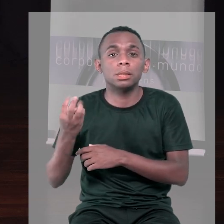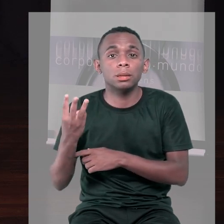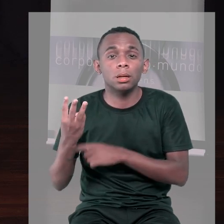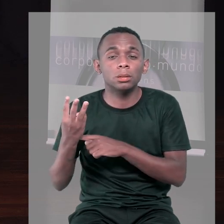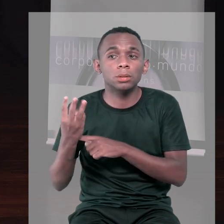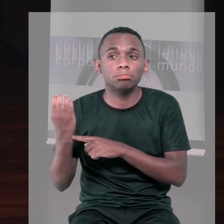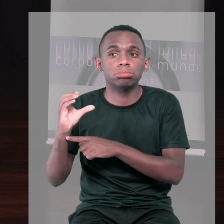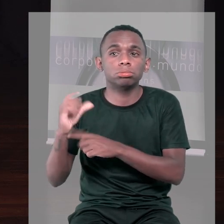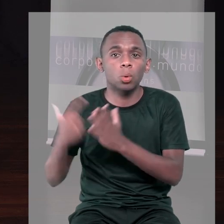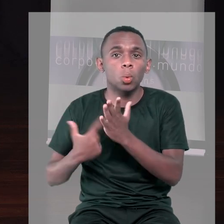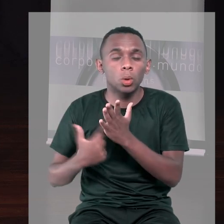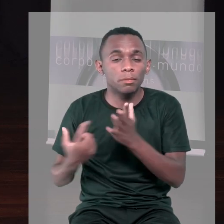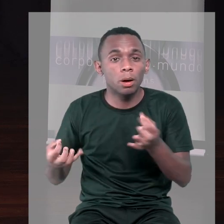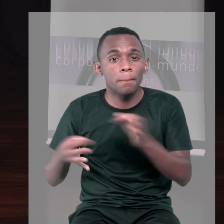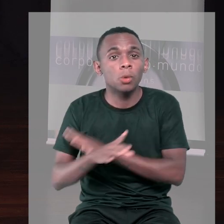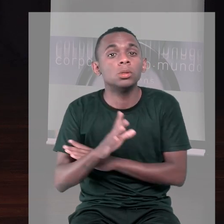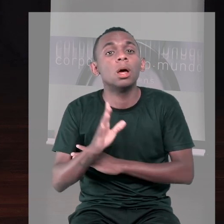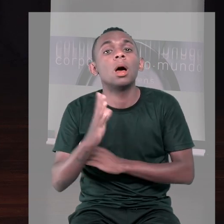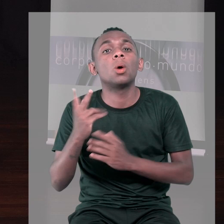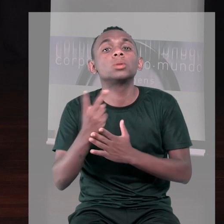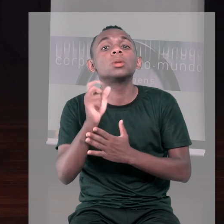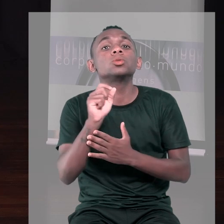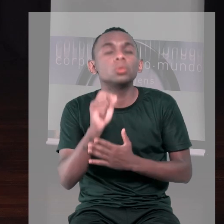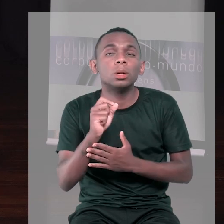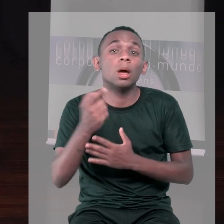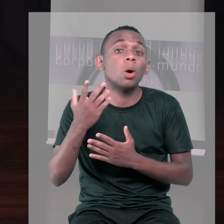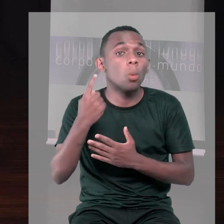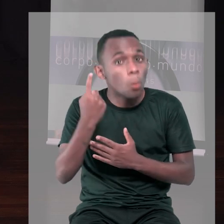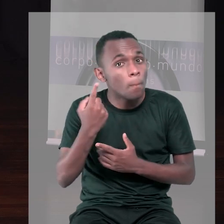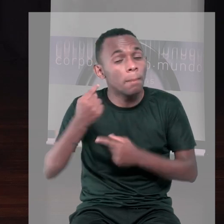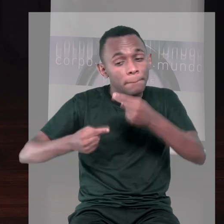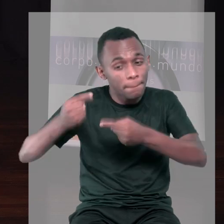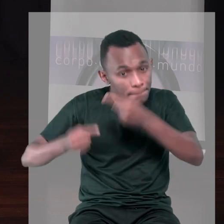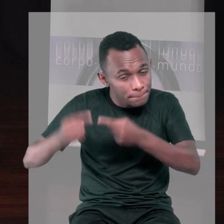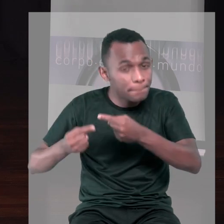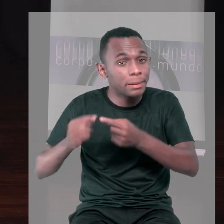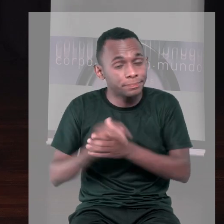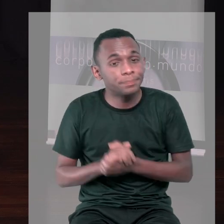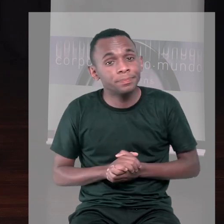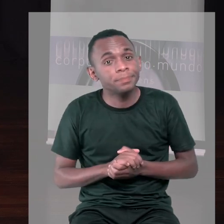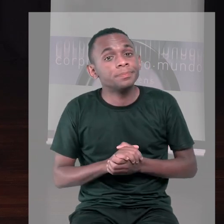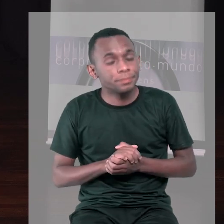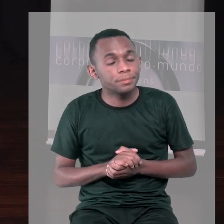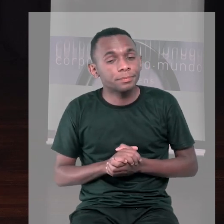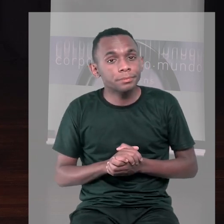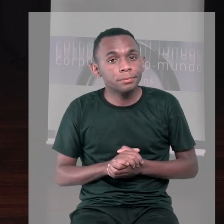certas declarações da autora no livro. Uma delas era o fato dela